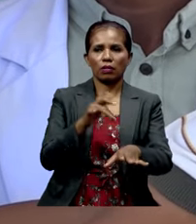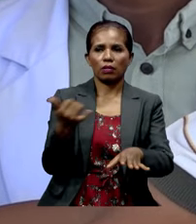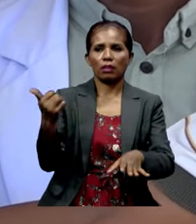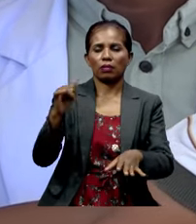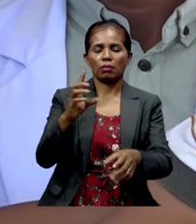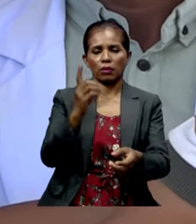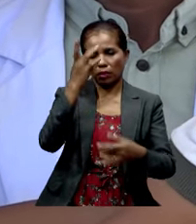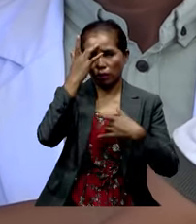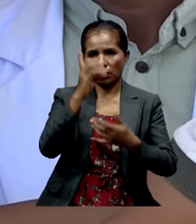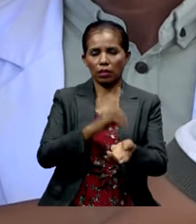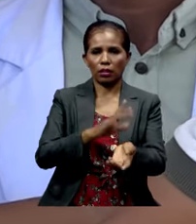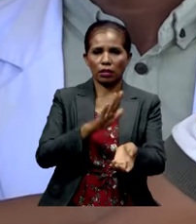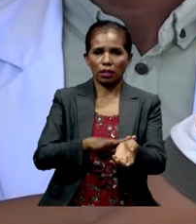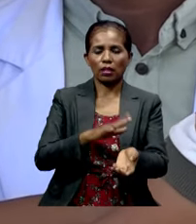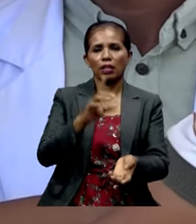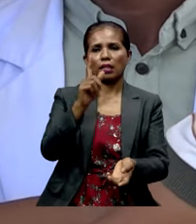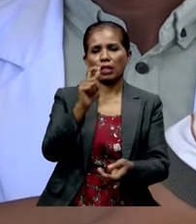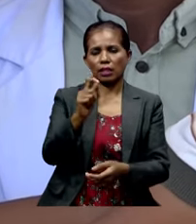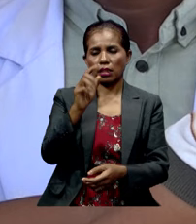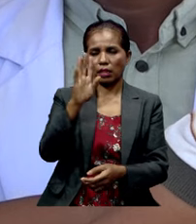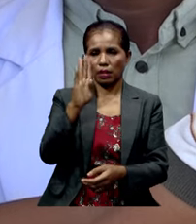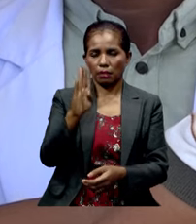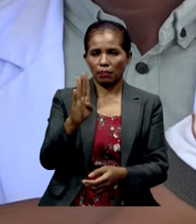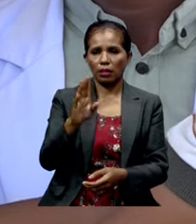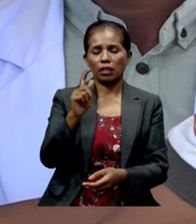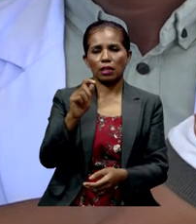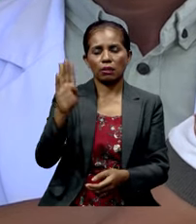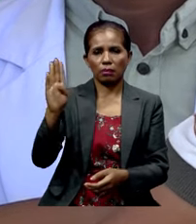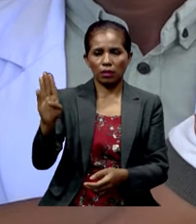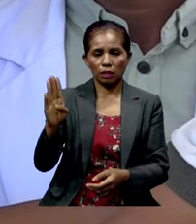dengue tuberculose HIV sida